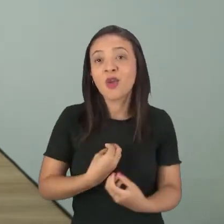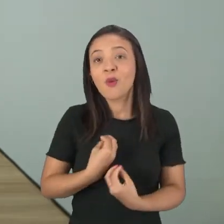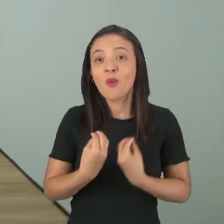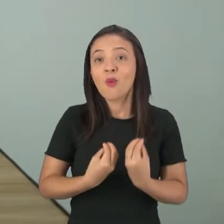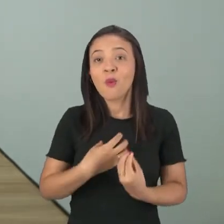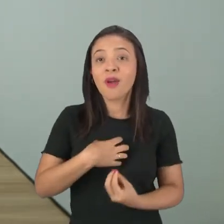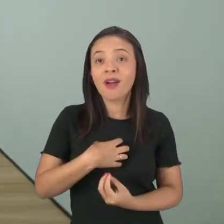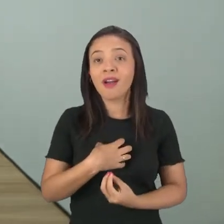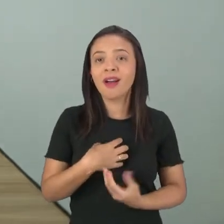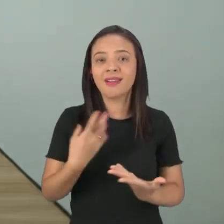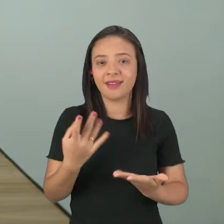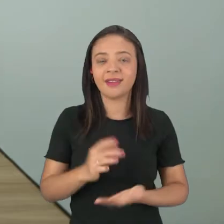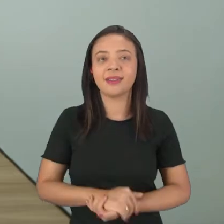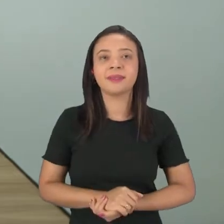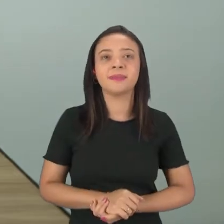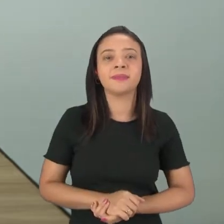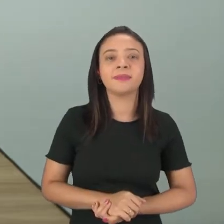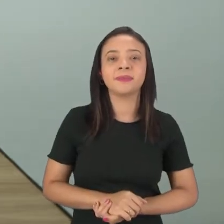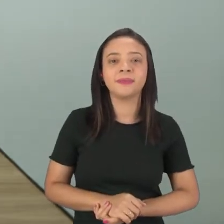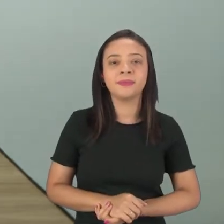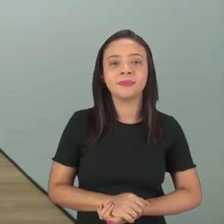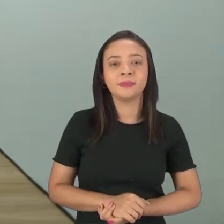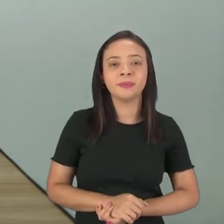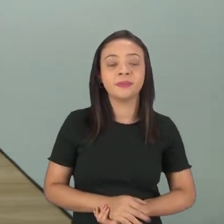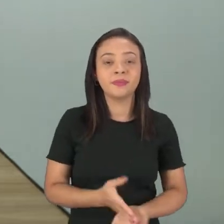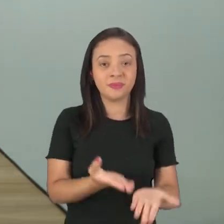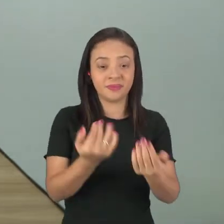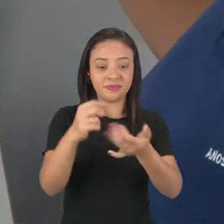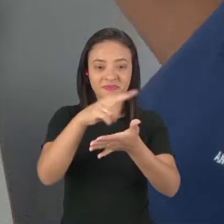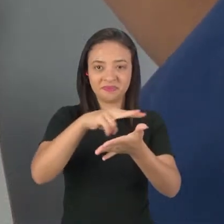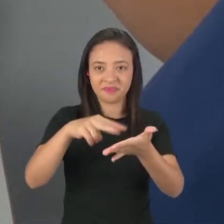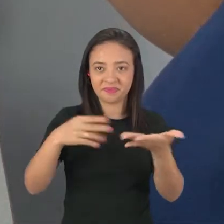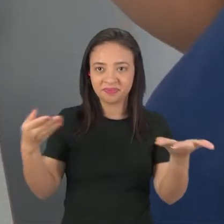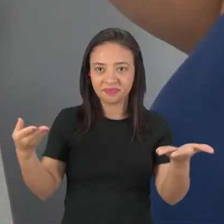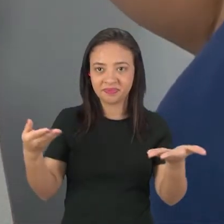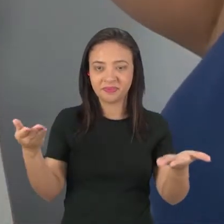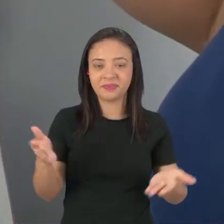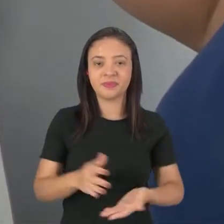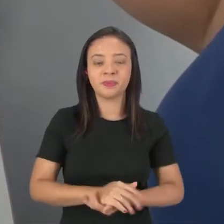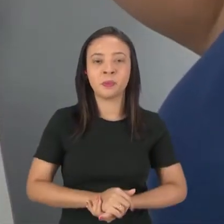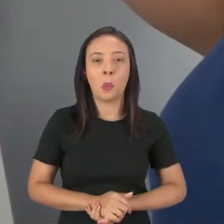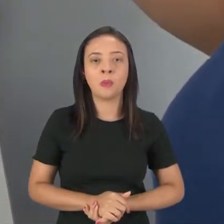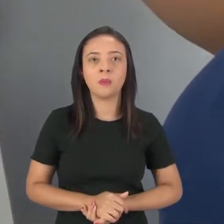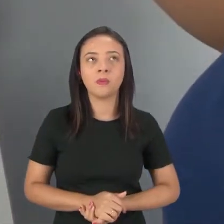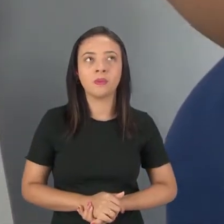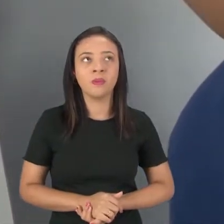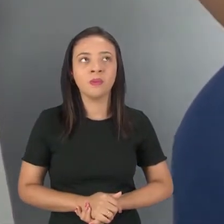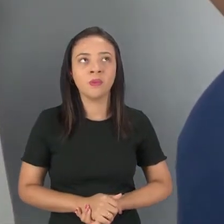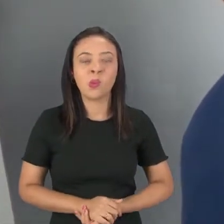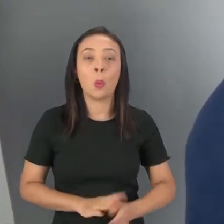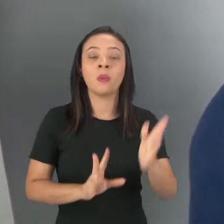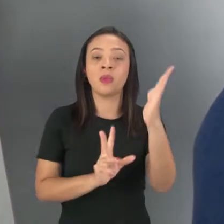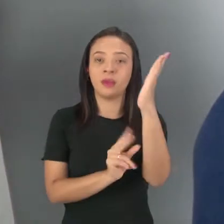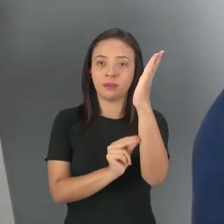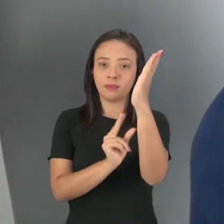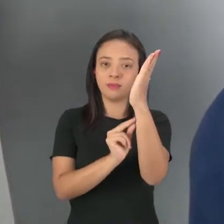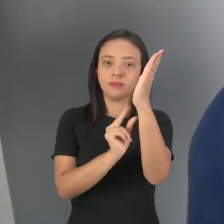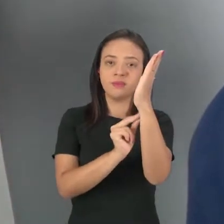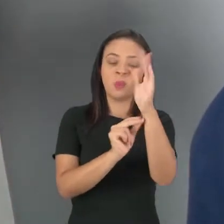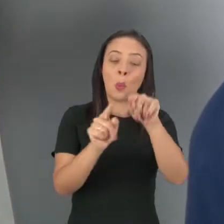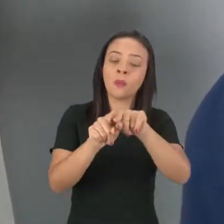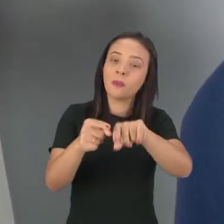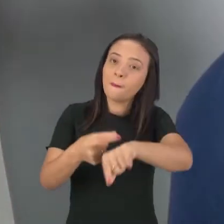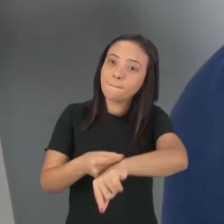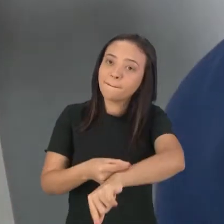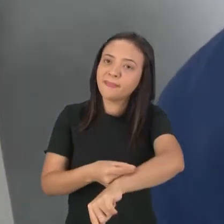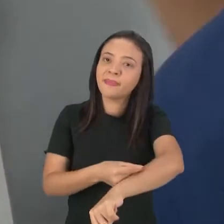então vamos lá vamos lá vamos fazer a leitura a cigarra EA